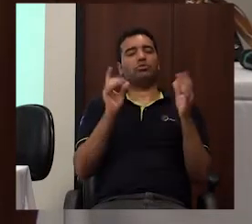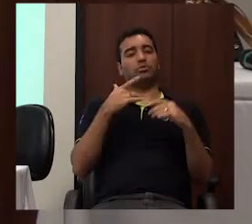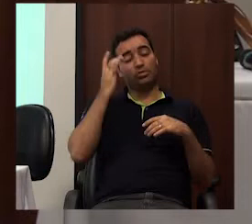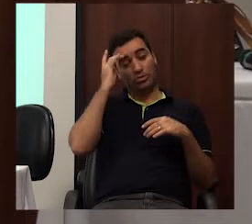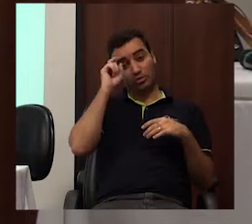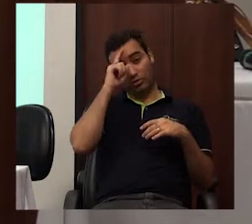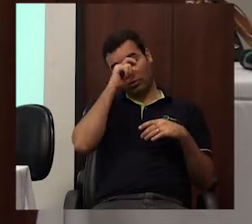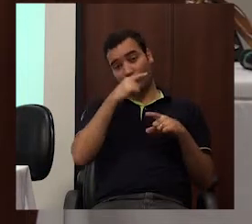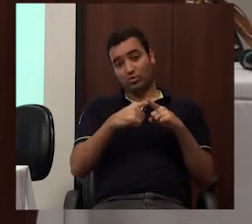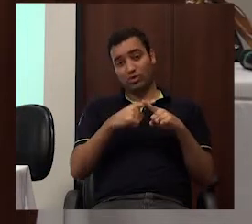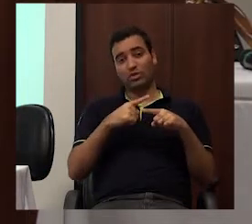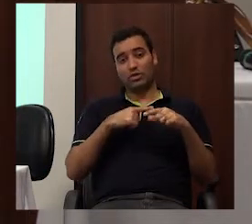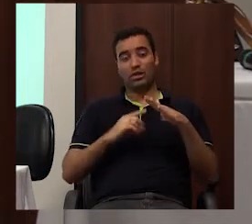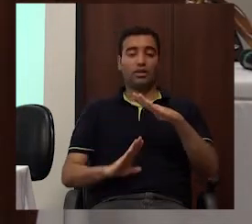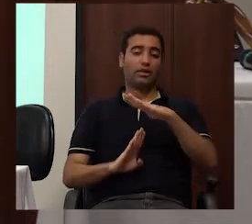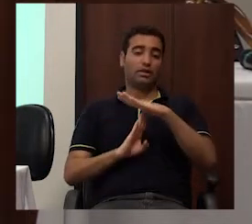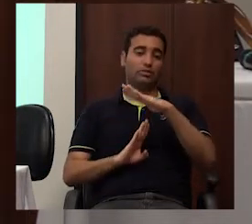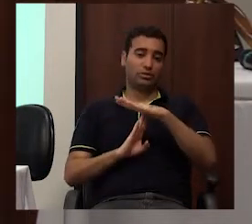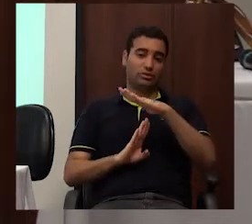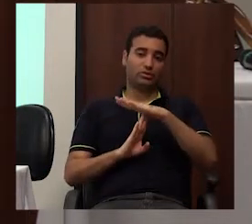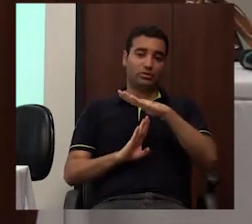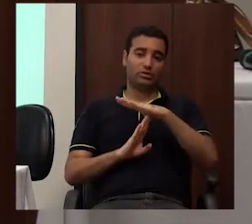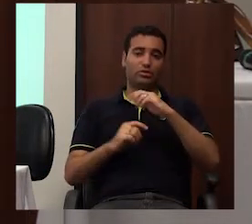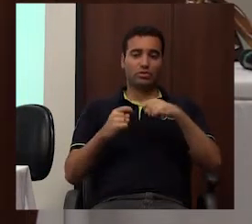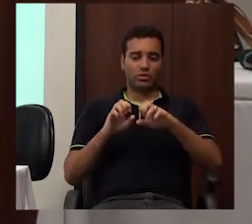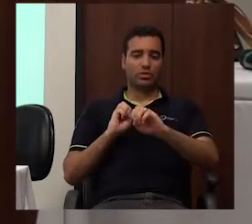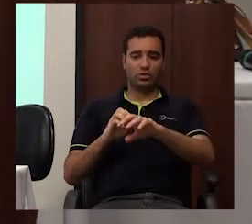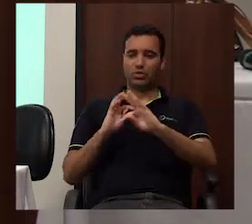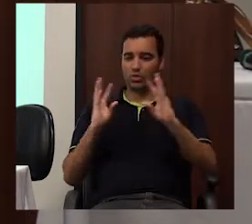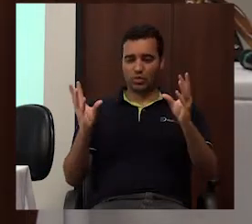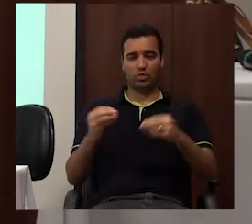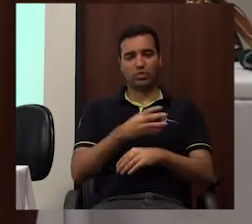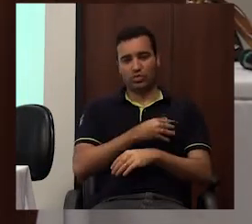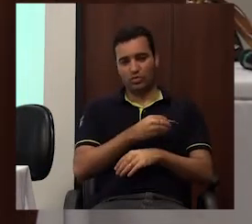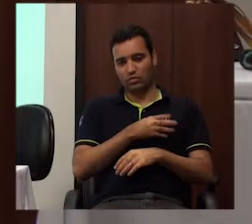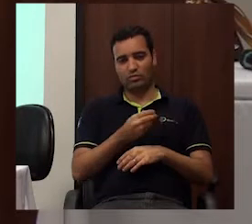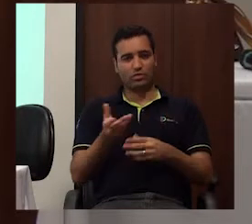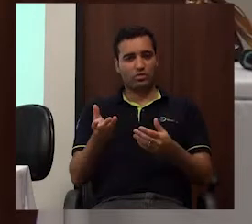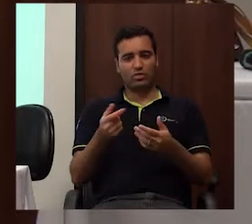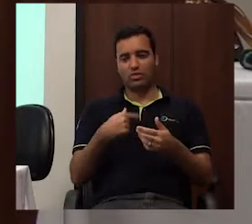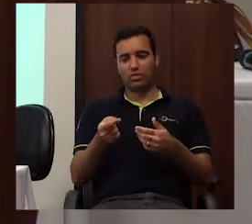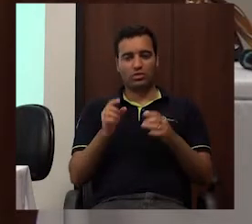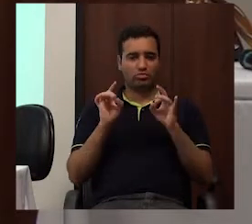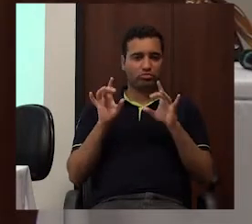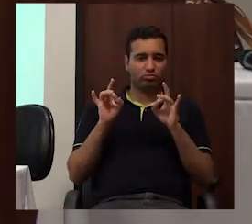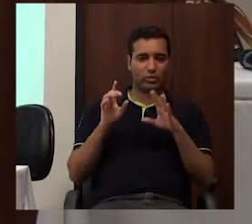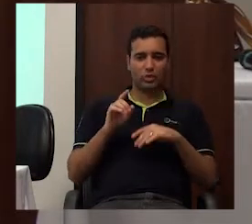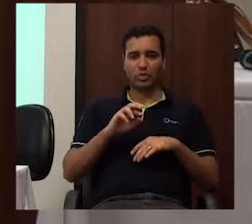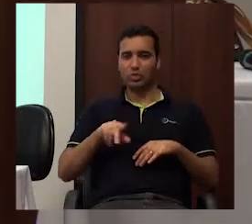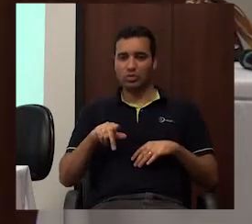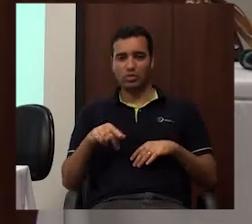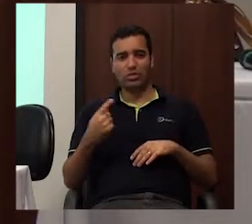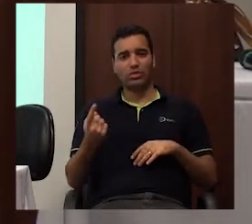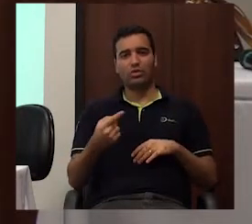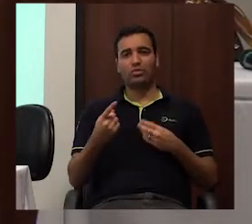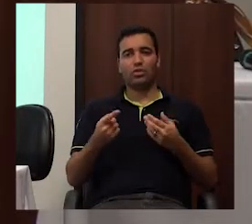porque existe um limite para isso, né? A gente tem que educar todos os filhos, sejam eles pessoas especiais ou não, para o